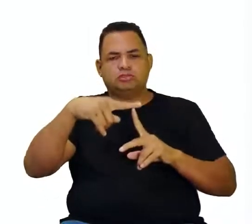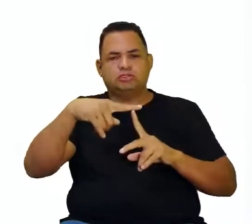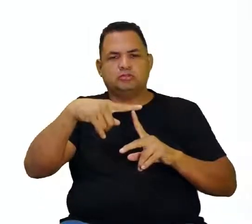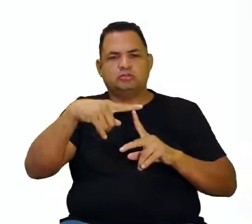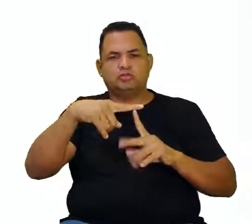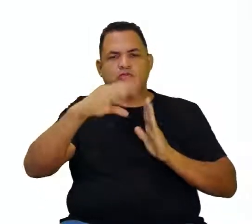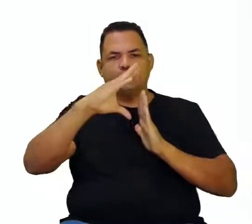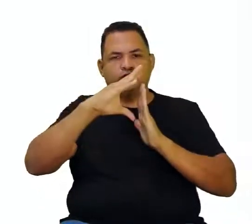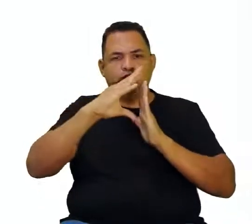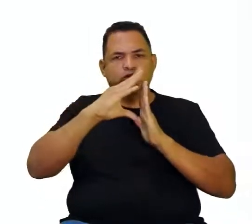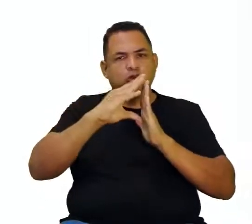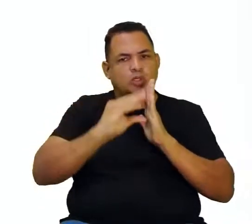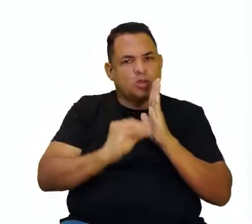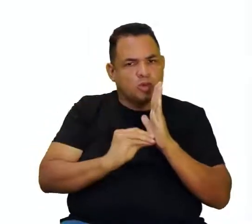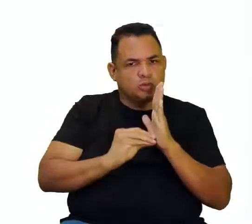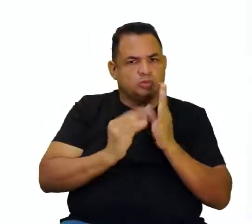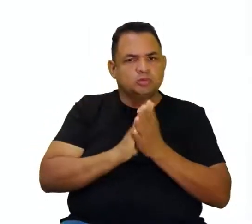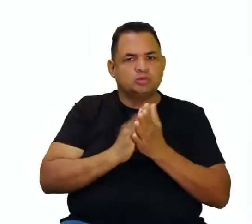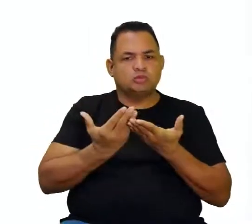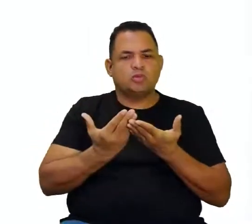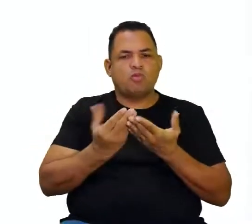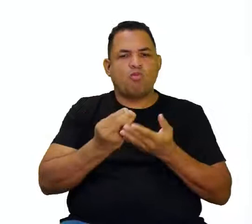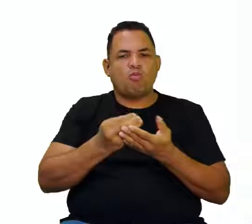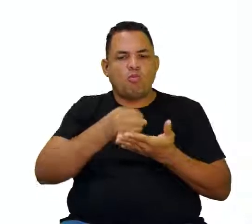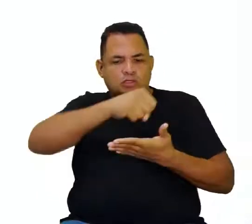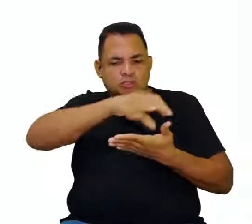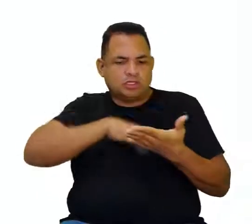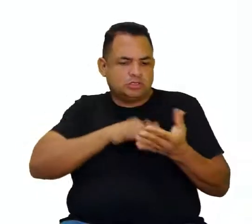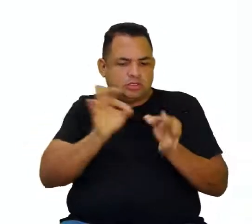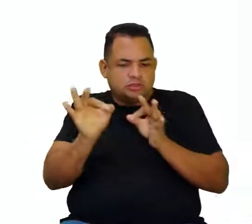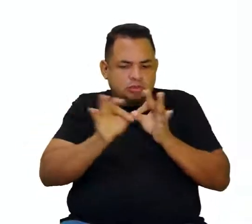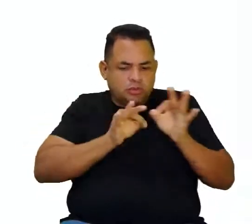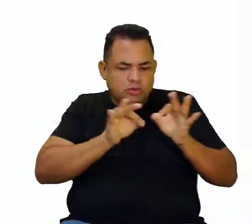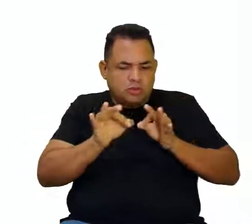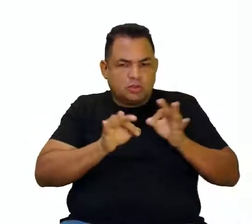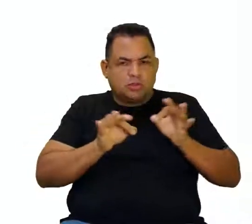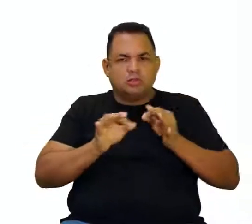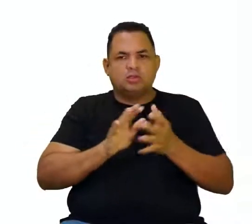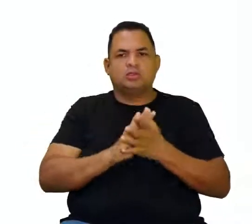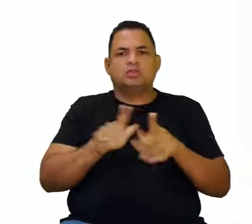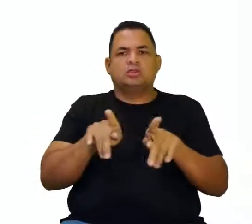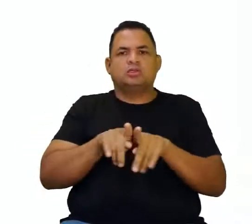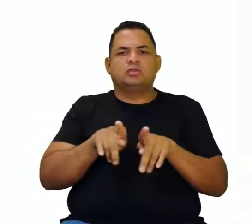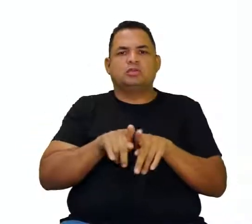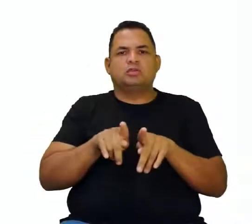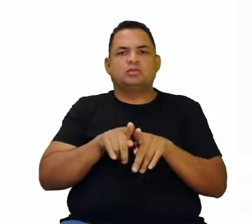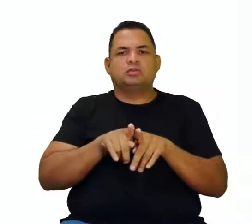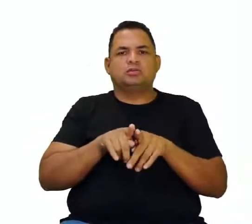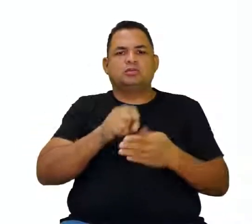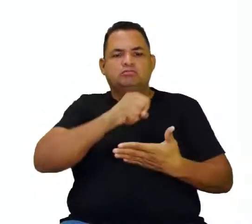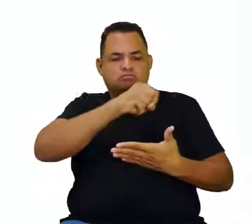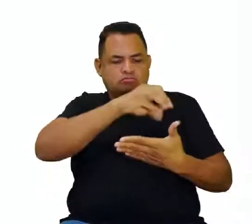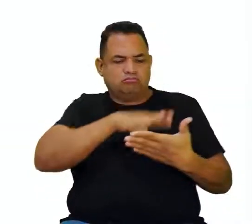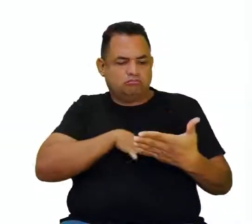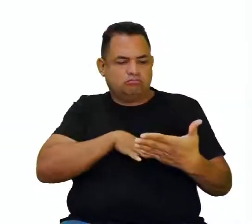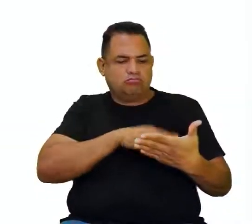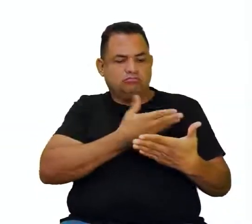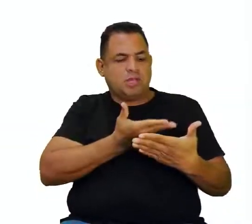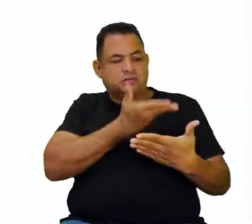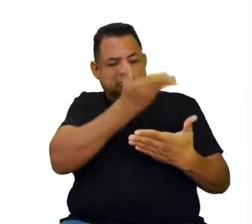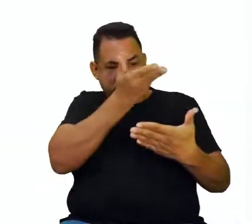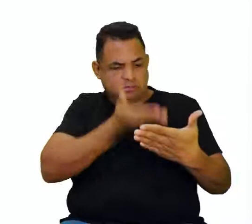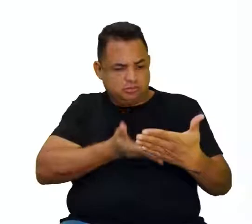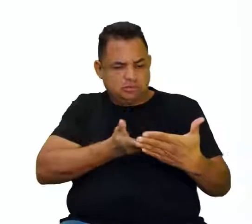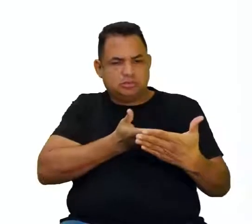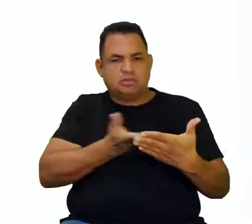da forma como as questões são elaboradas, assim também como as alternativas são